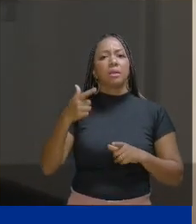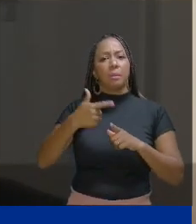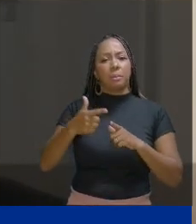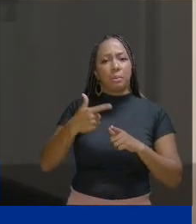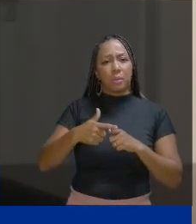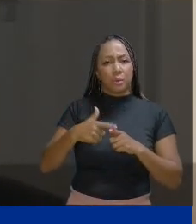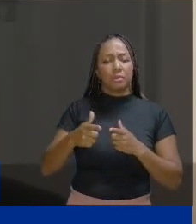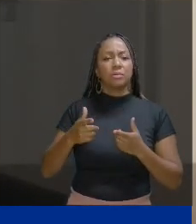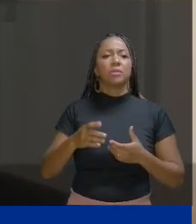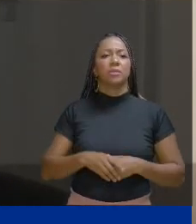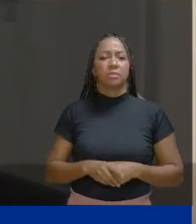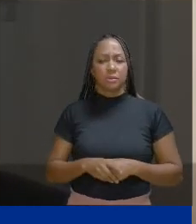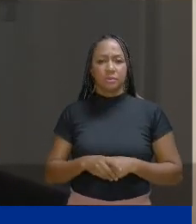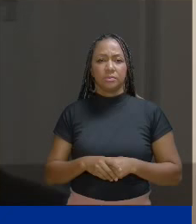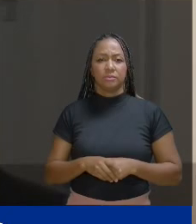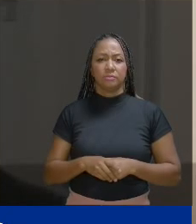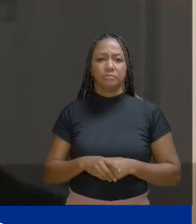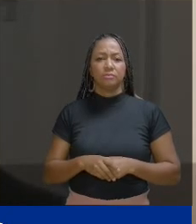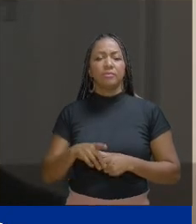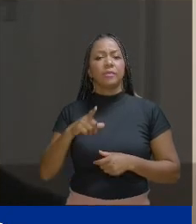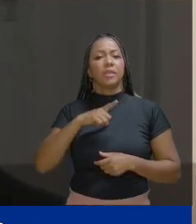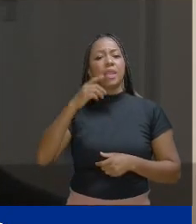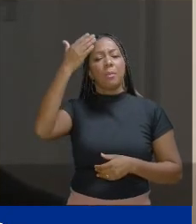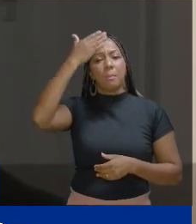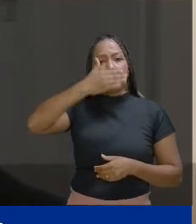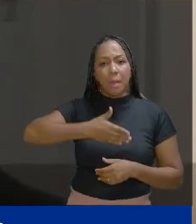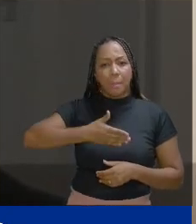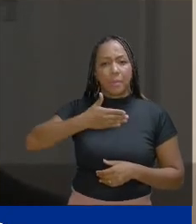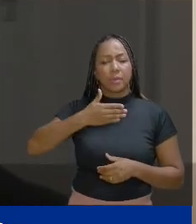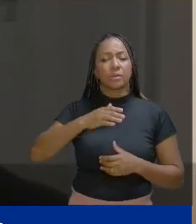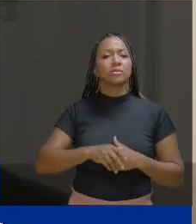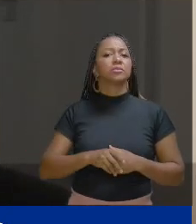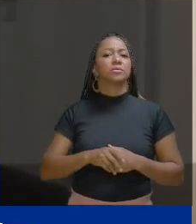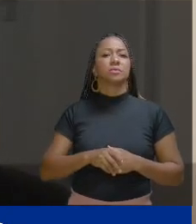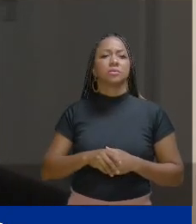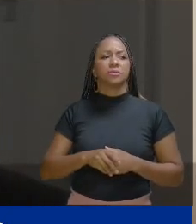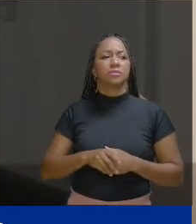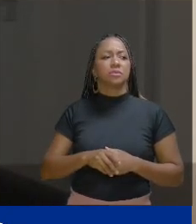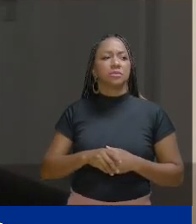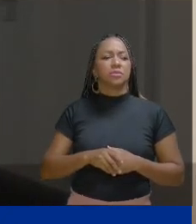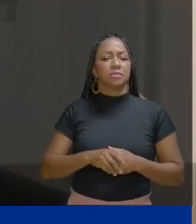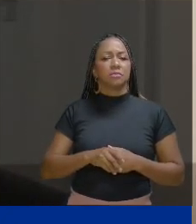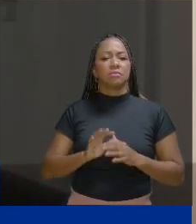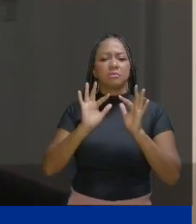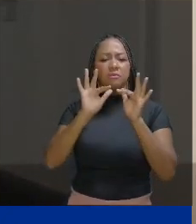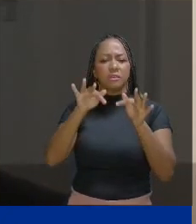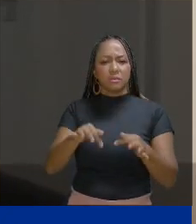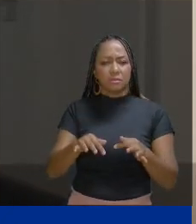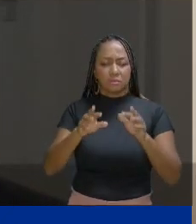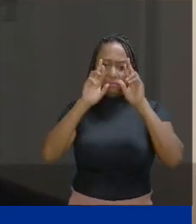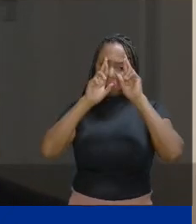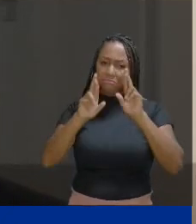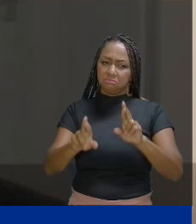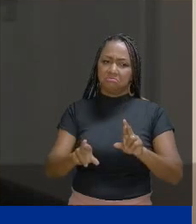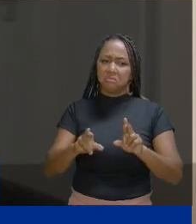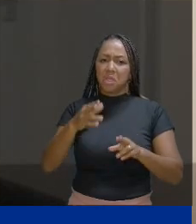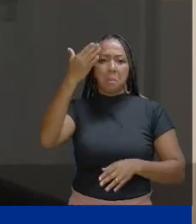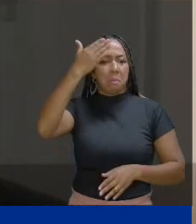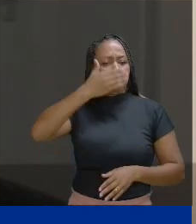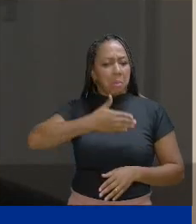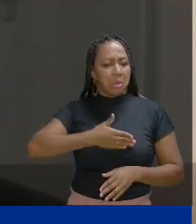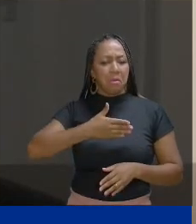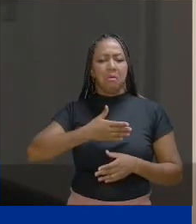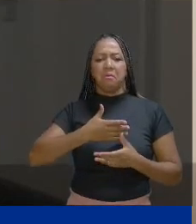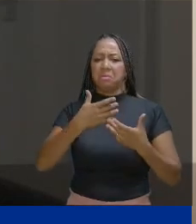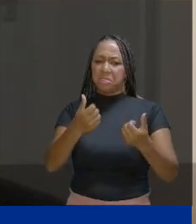de nexo de causalidade. Existe uma prova da qual se quer inferir conclusões que, com todo respeito, não são passíveis